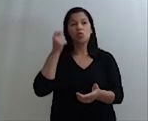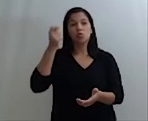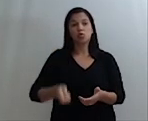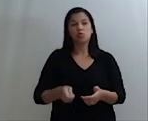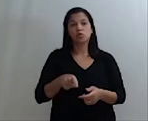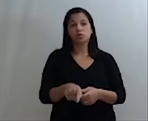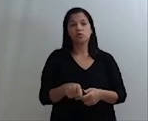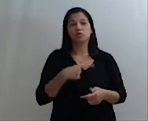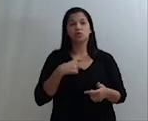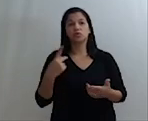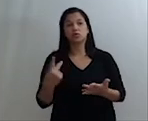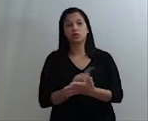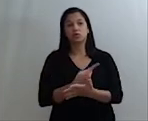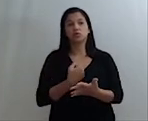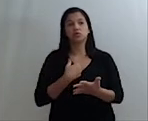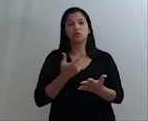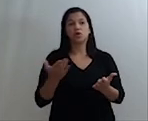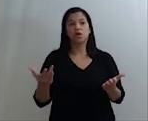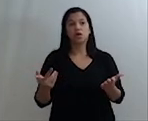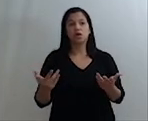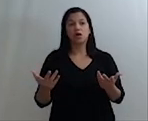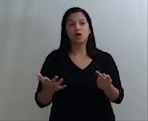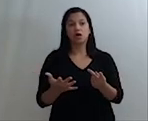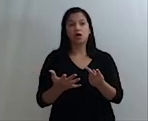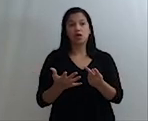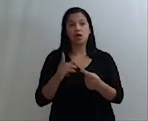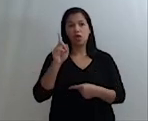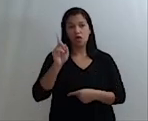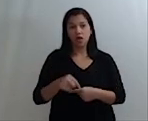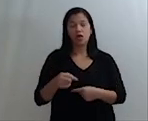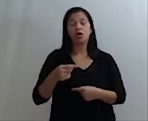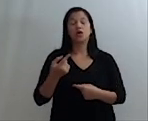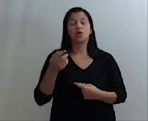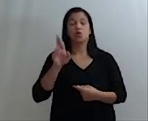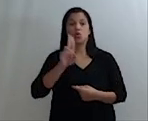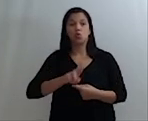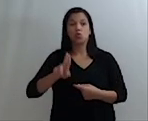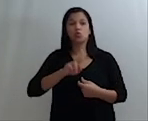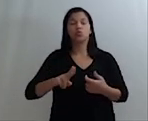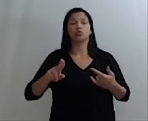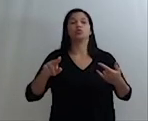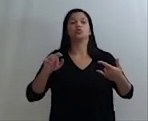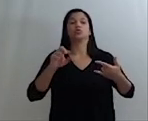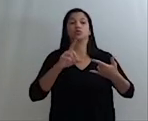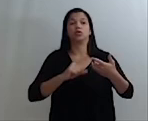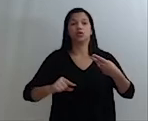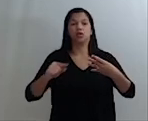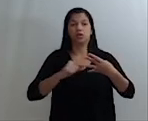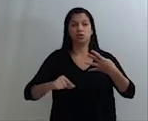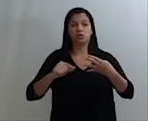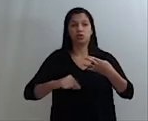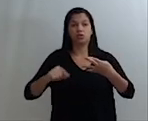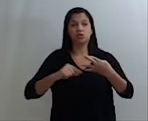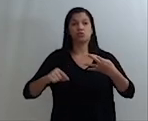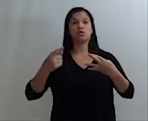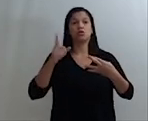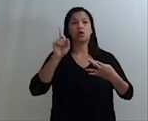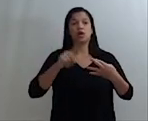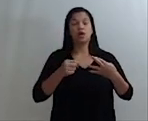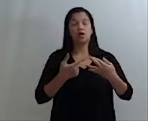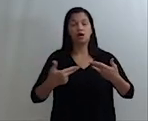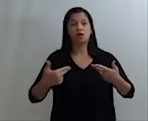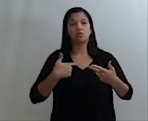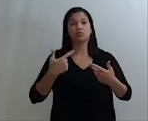nas medidas cautelares alternativas ao cárcere recurso em Abas corpos provido para substituir a prisão preventiva do recorrente por medidas alternativas à